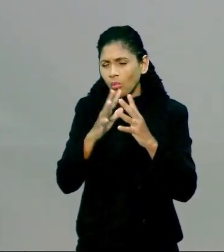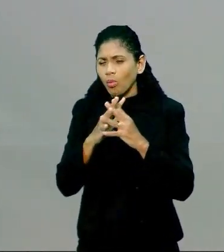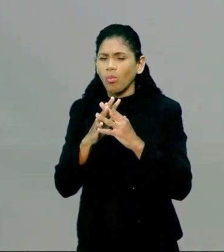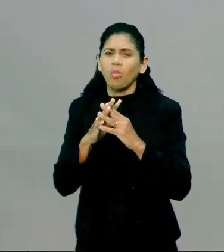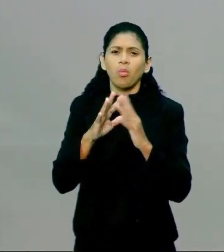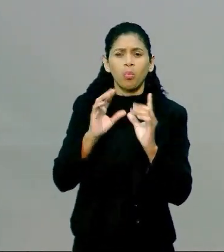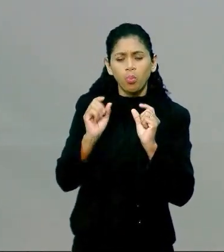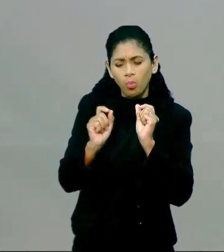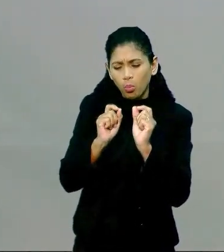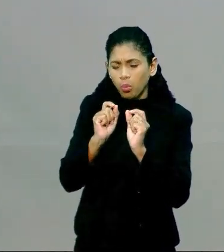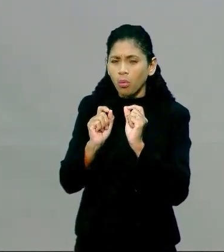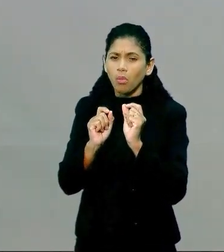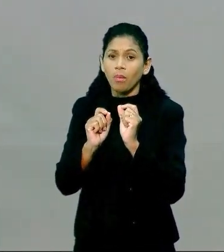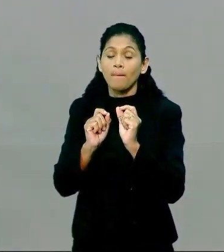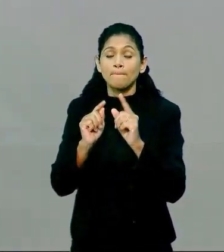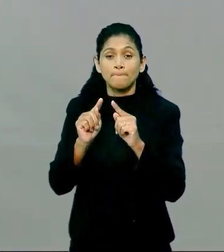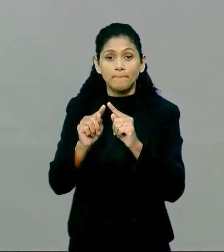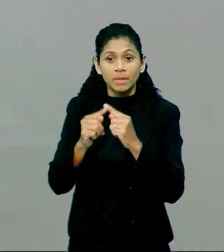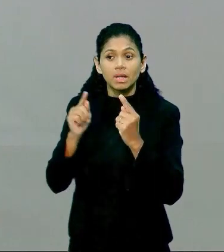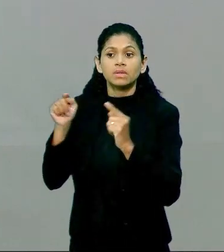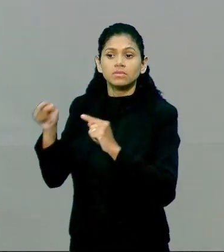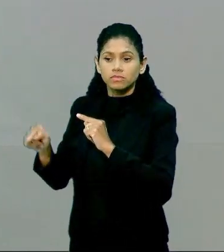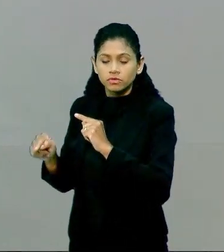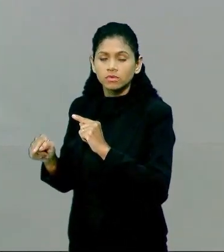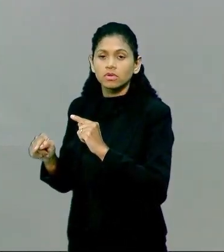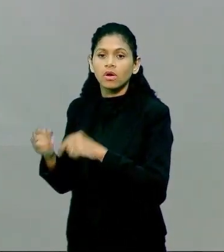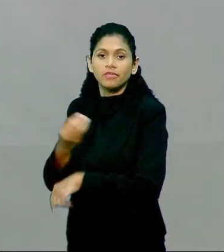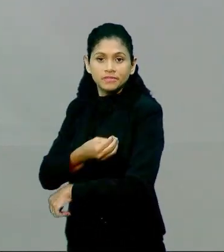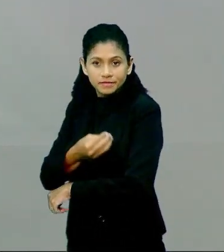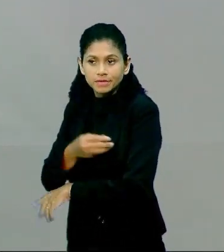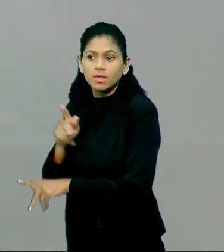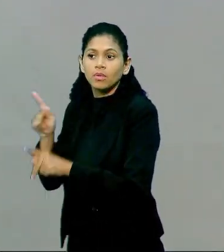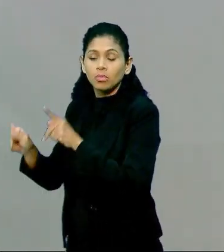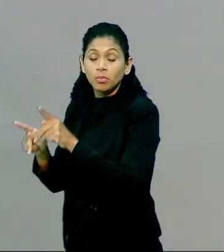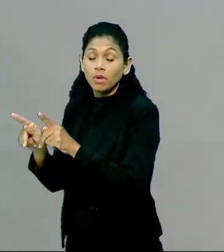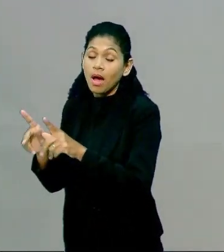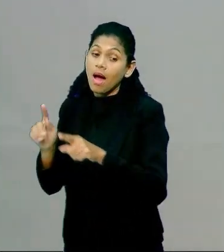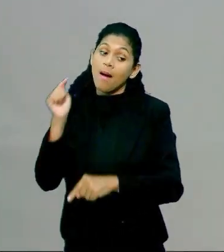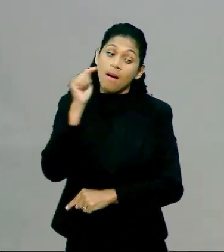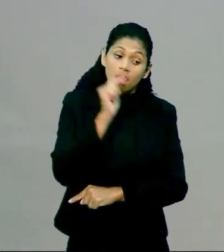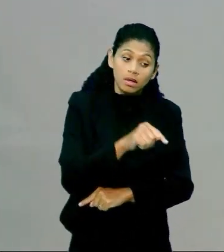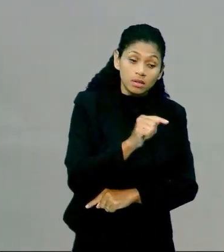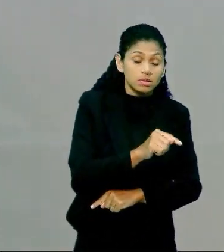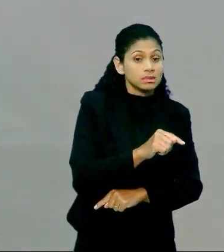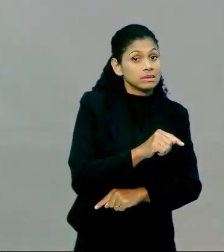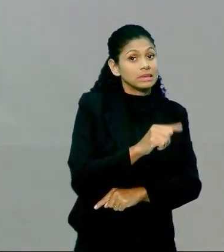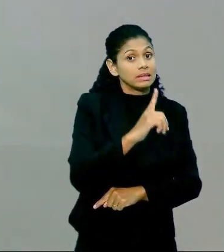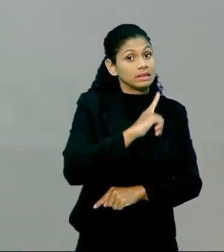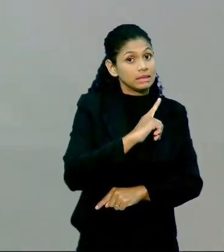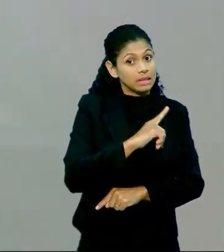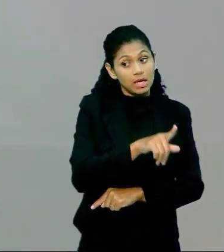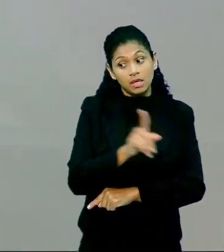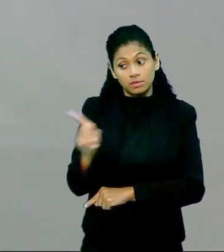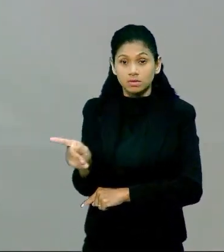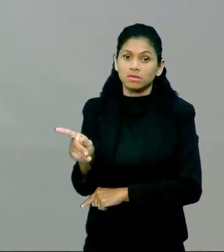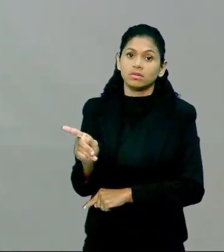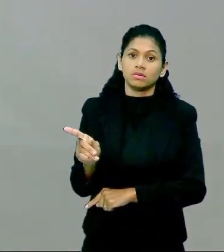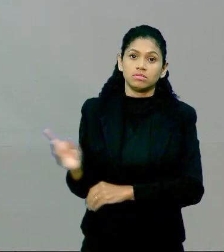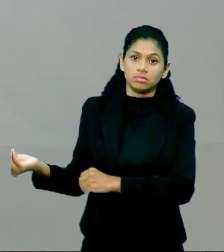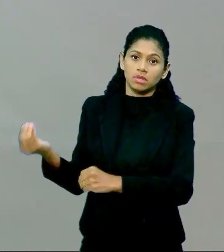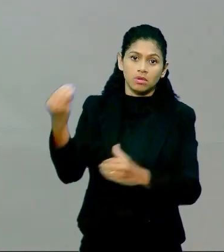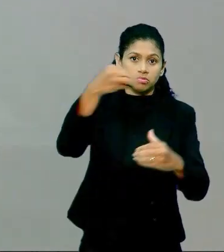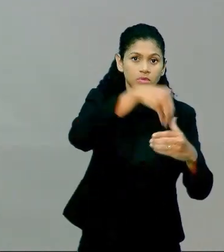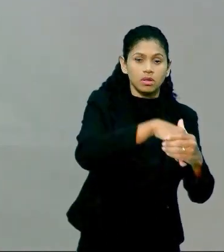folclore ele vai poder vivenciar essa prática do popular, mas nem todo popular vai ter essa vivência efetiva do folclore. Acho que é a coisa mais importante para